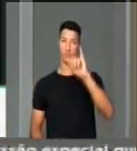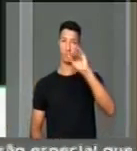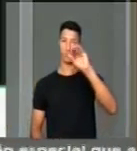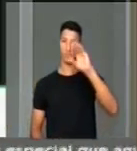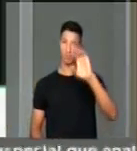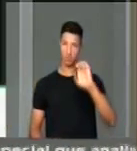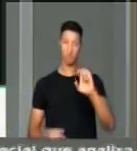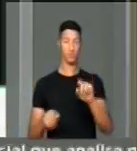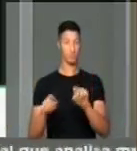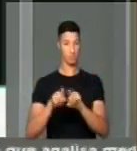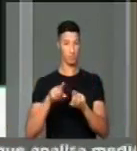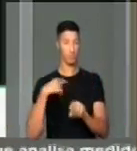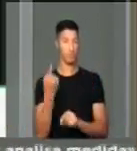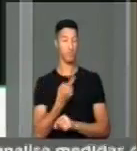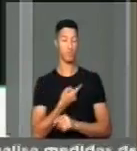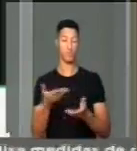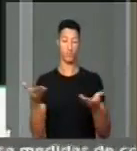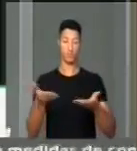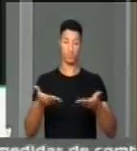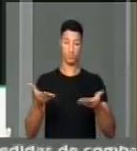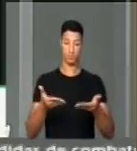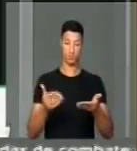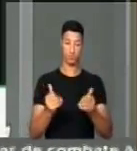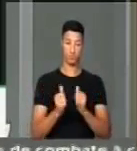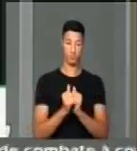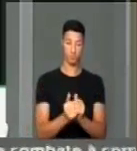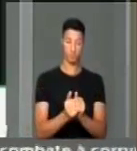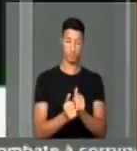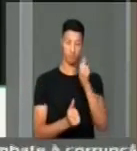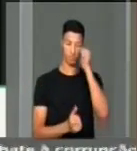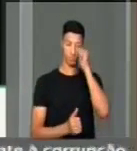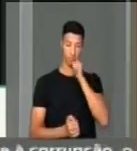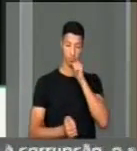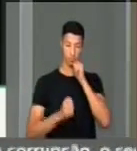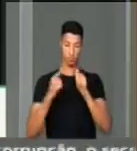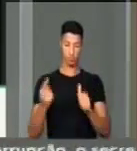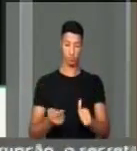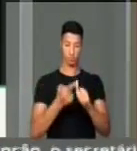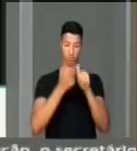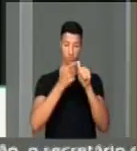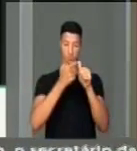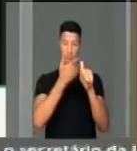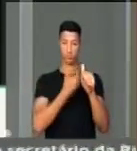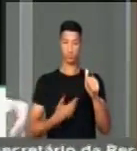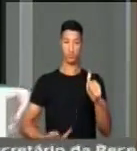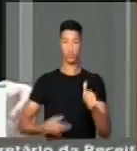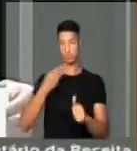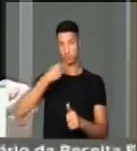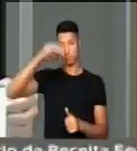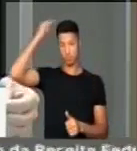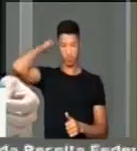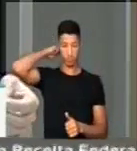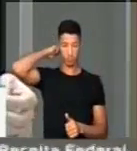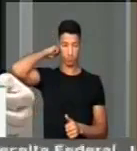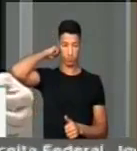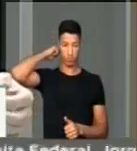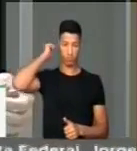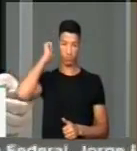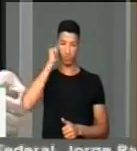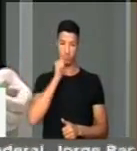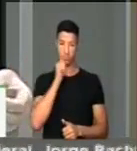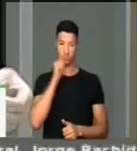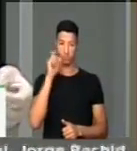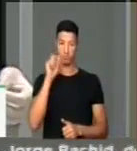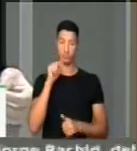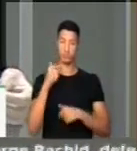Mendonça, e nós estamos agora com uma mulher no primeiro escalão do governo Michel Temer, uma mulher que